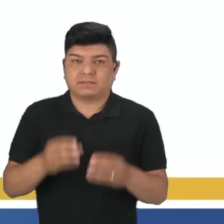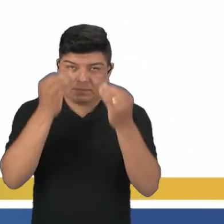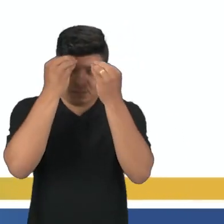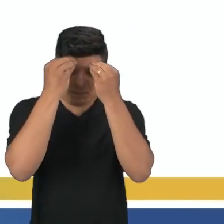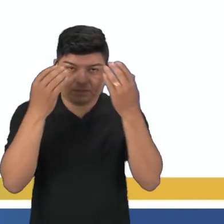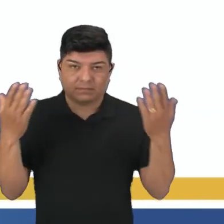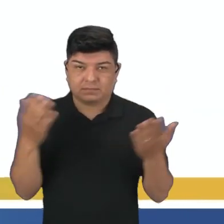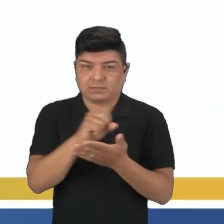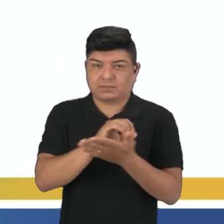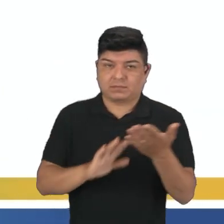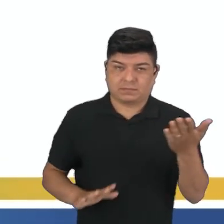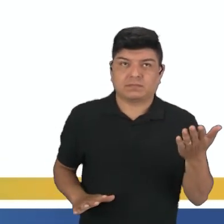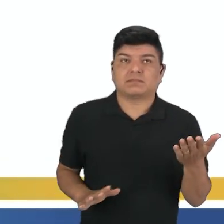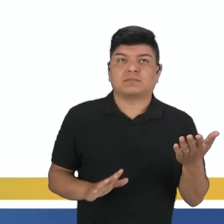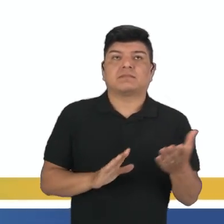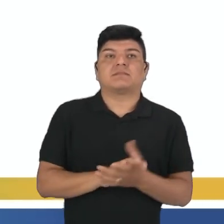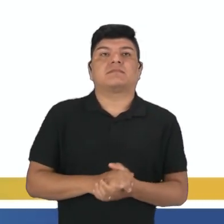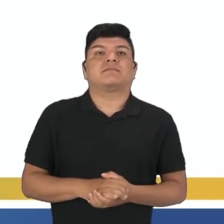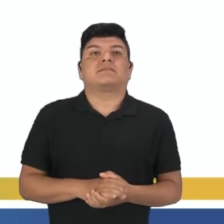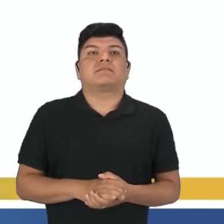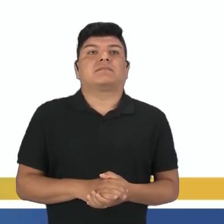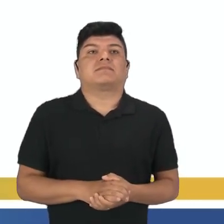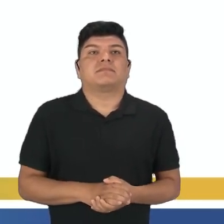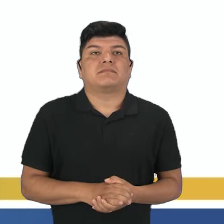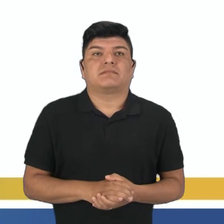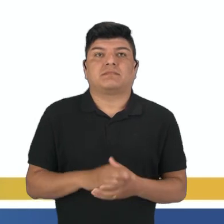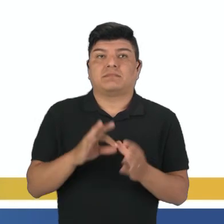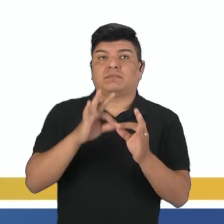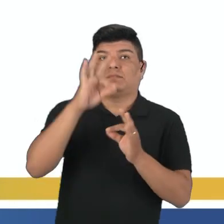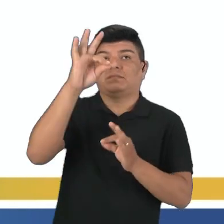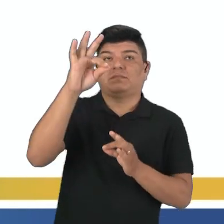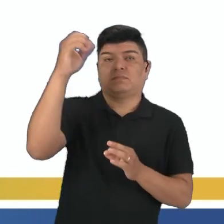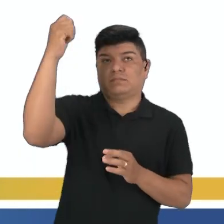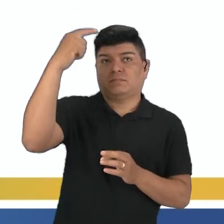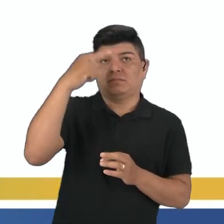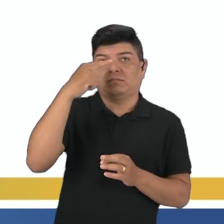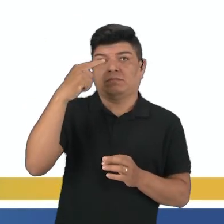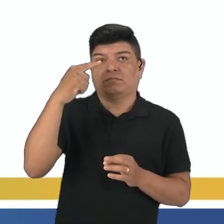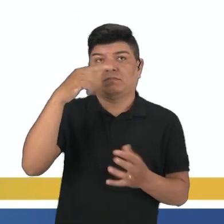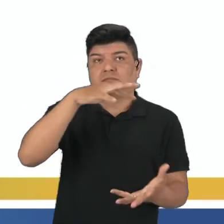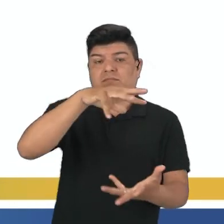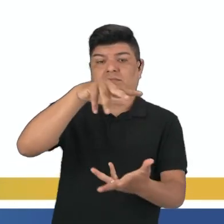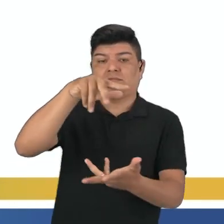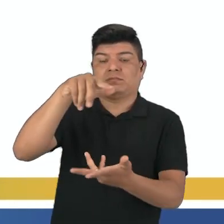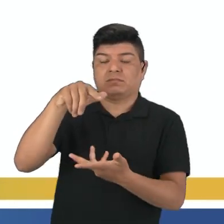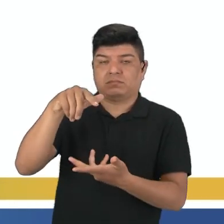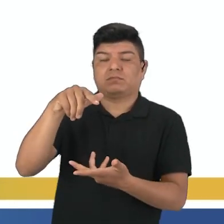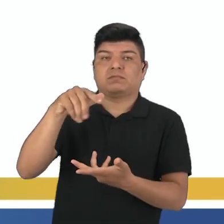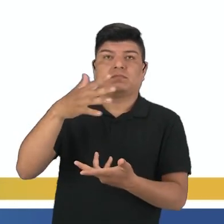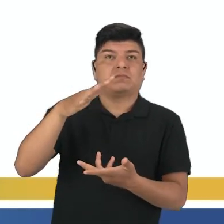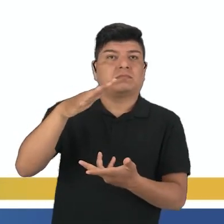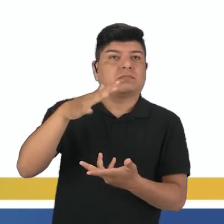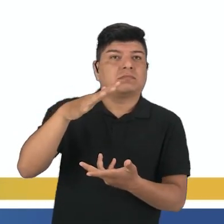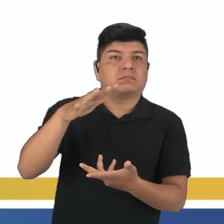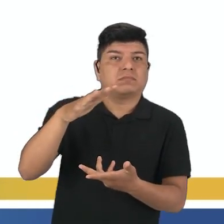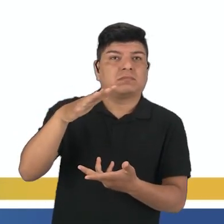Então, vamos fazer um exercício aqui para fixar. A distância do Sol ao planeta Terra é